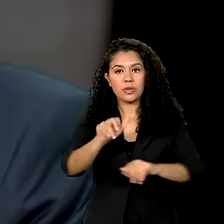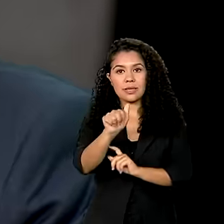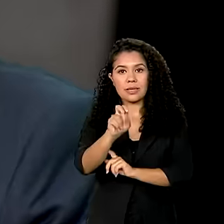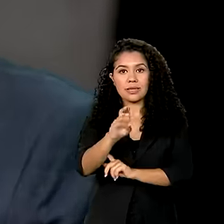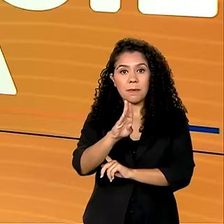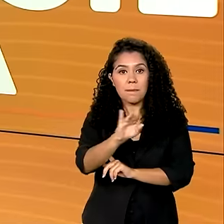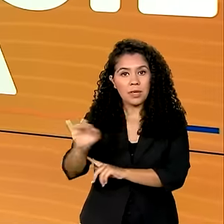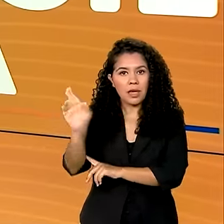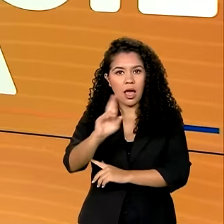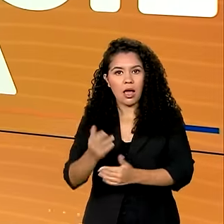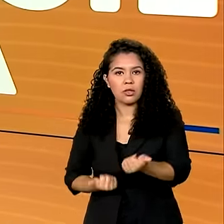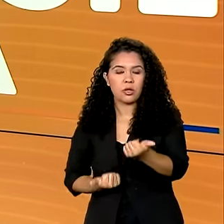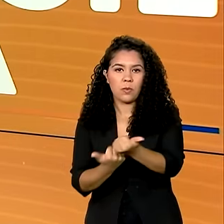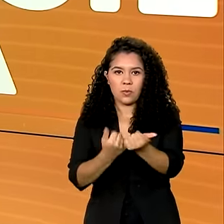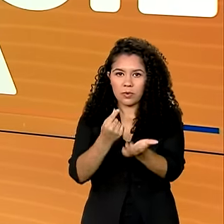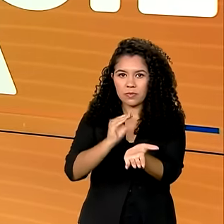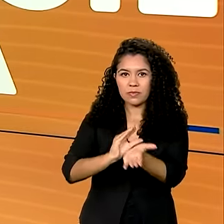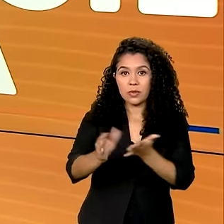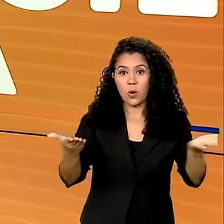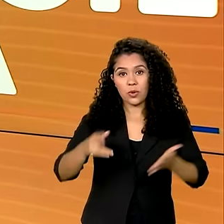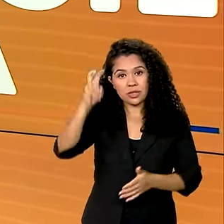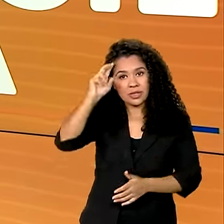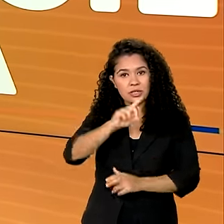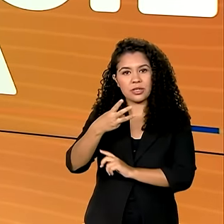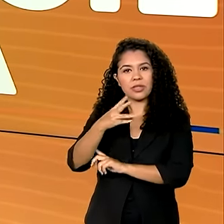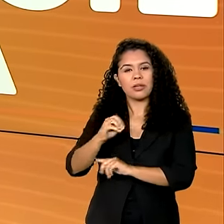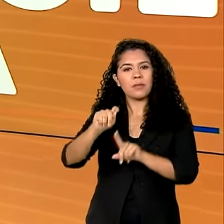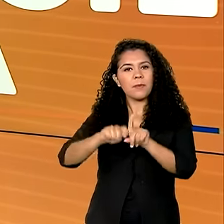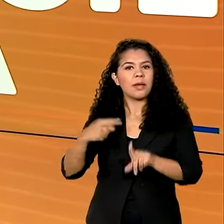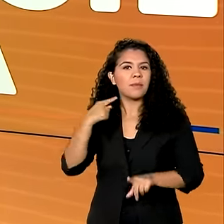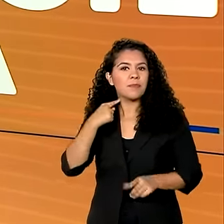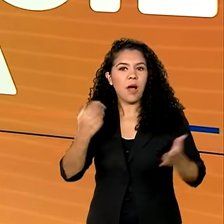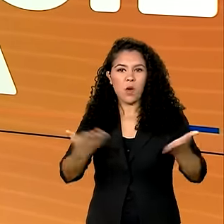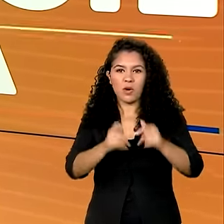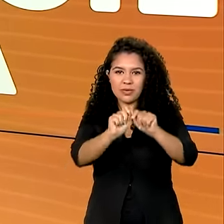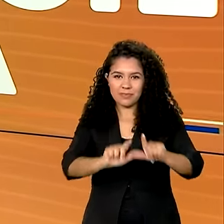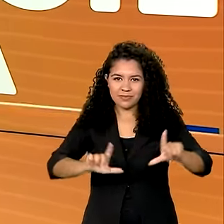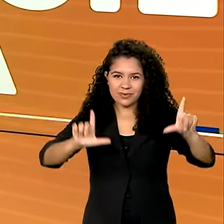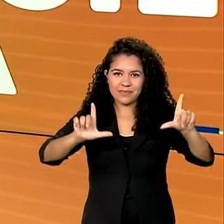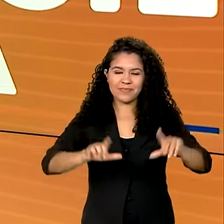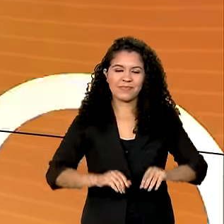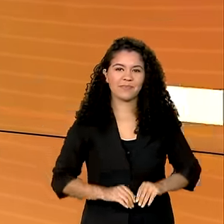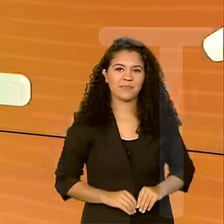de crédito. Quinta-feira, 30 de maio, o Brasil em Dia começa agora.